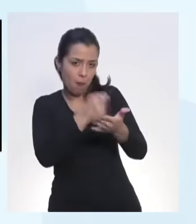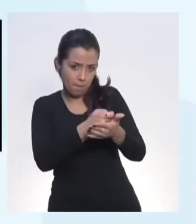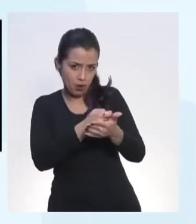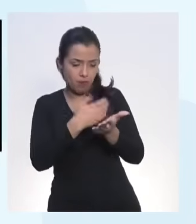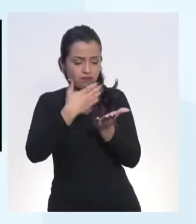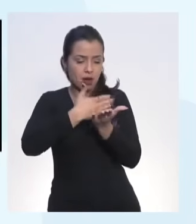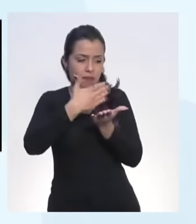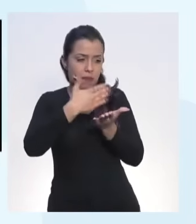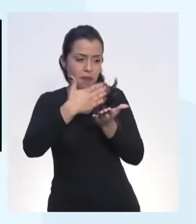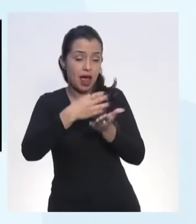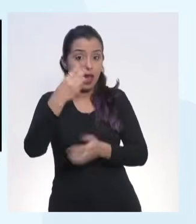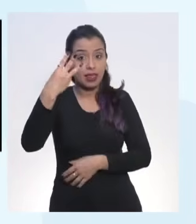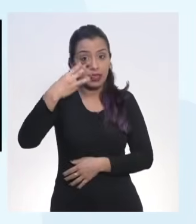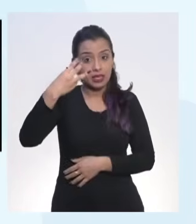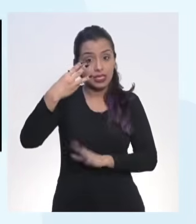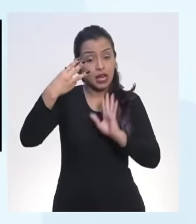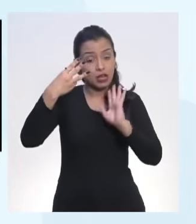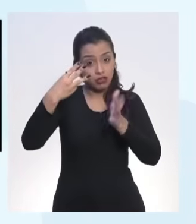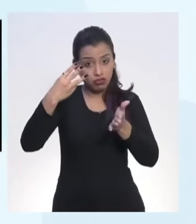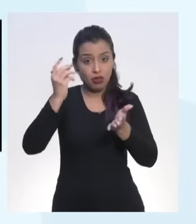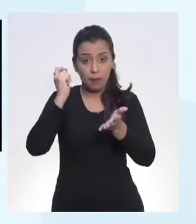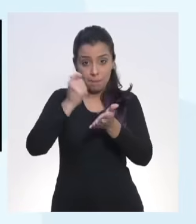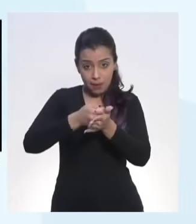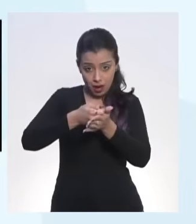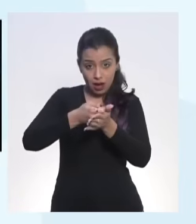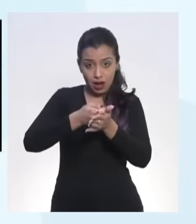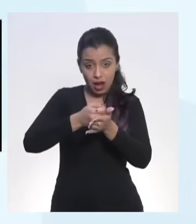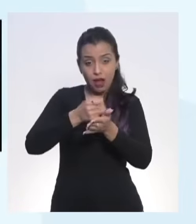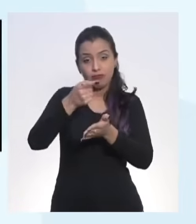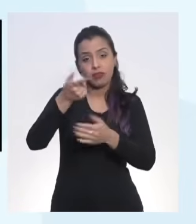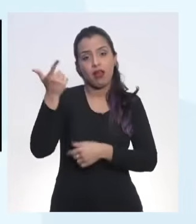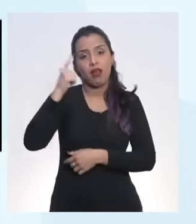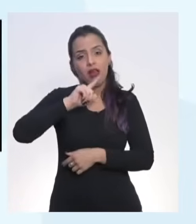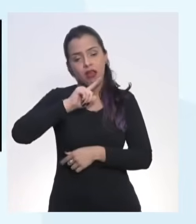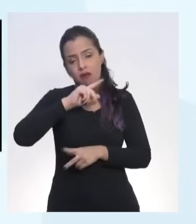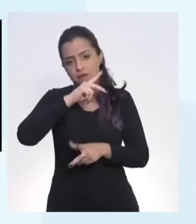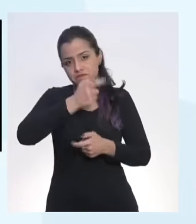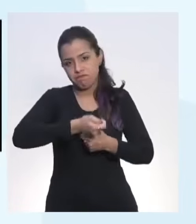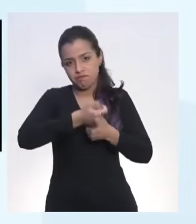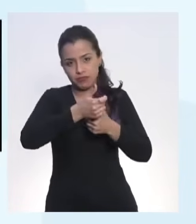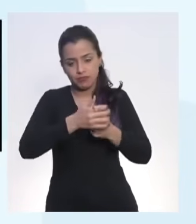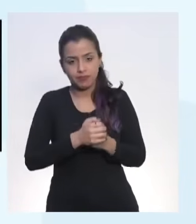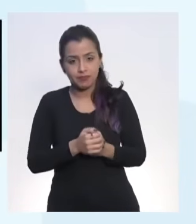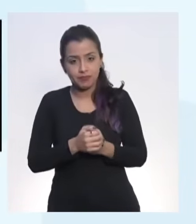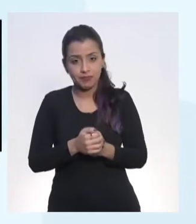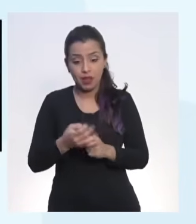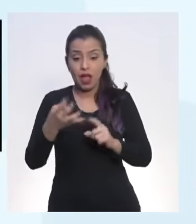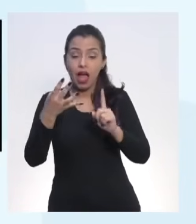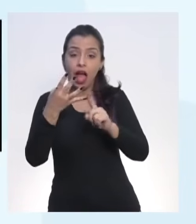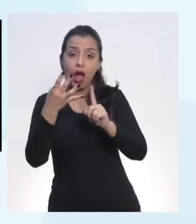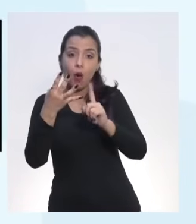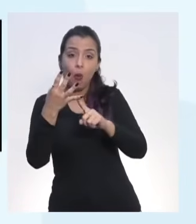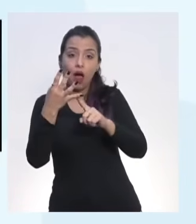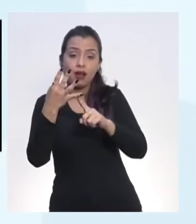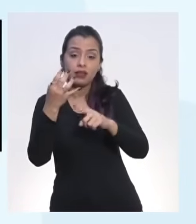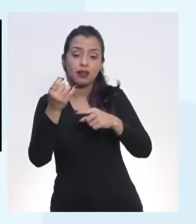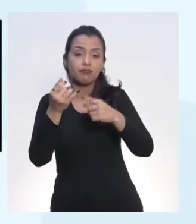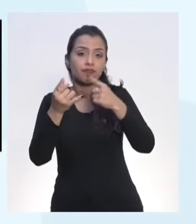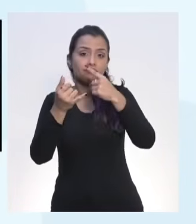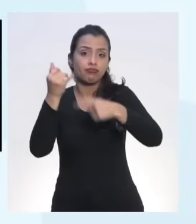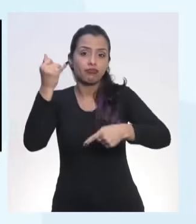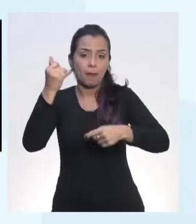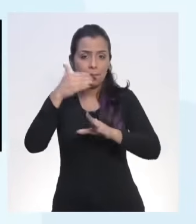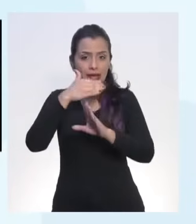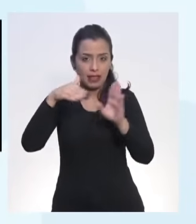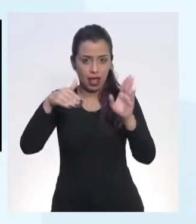promoção ali em dia, você teria alguma coisa. A 4ª sairia pela metade do valor. Então,